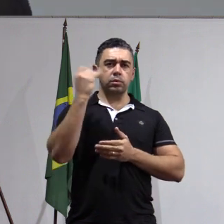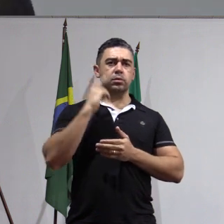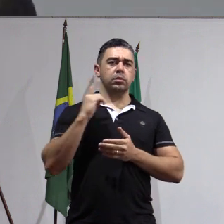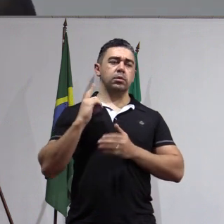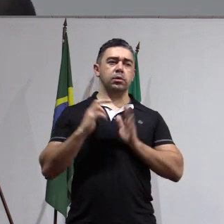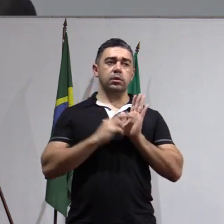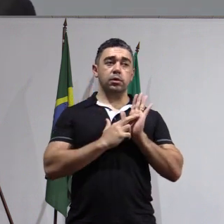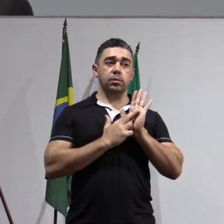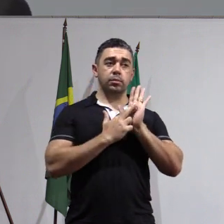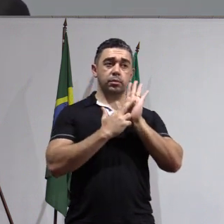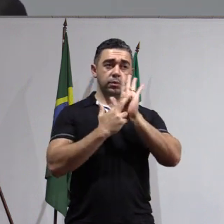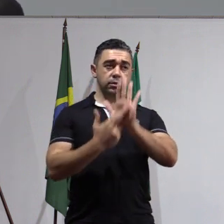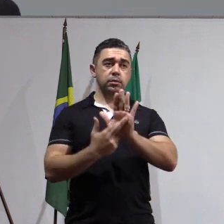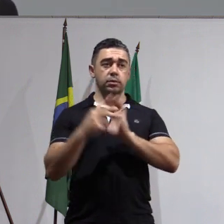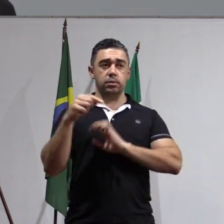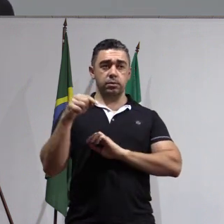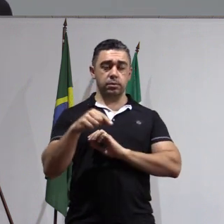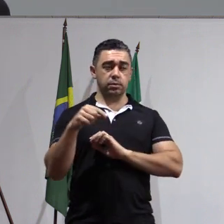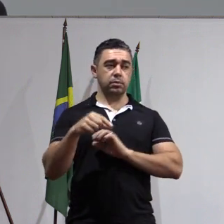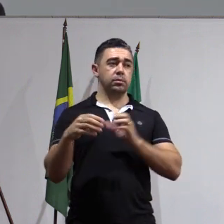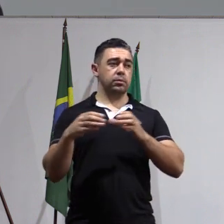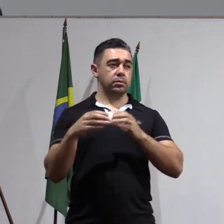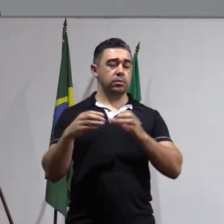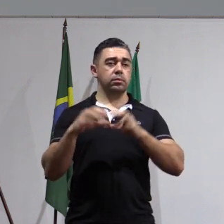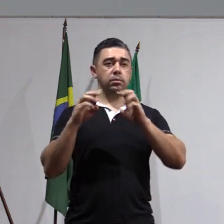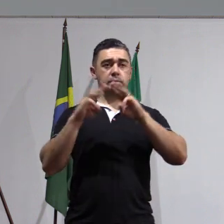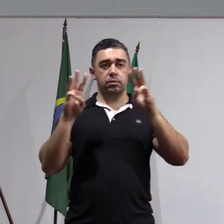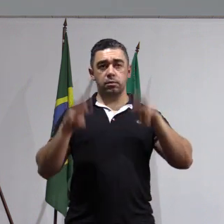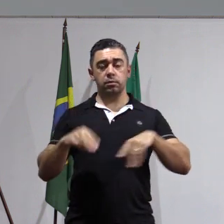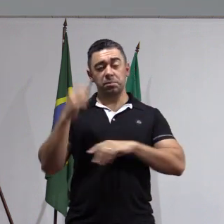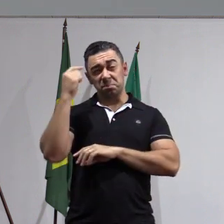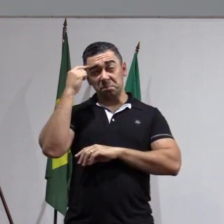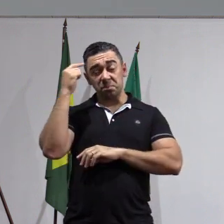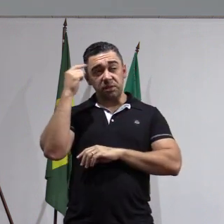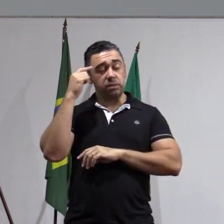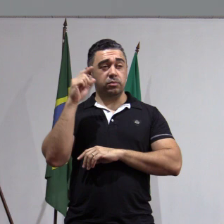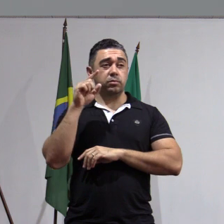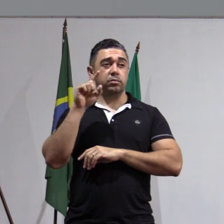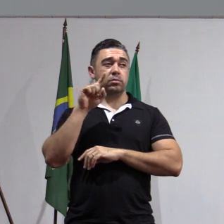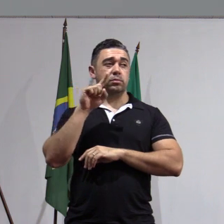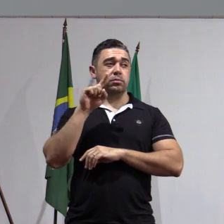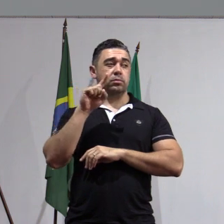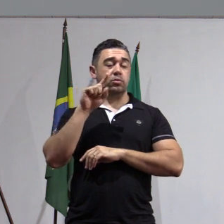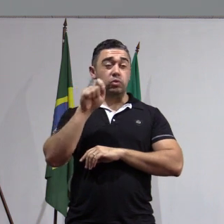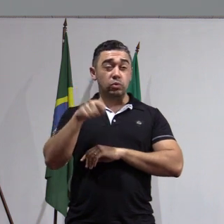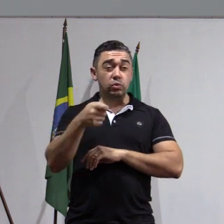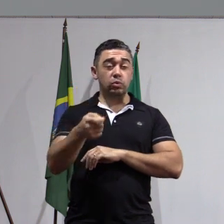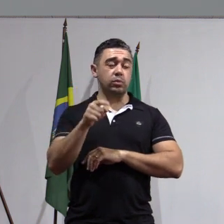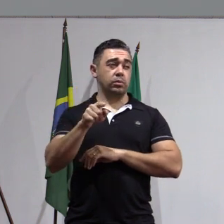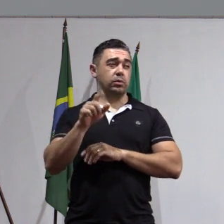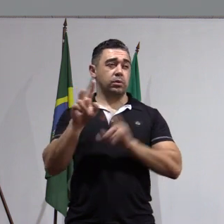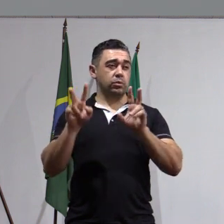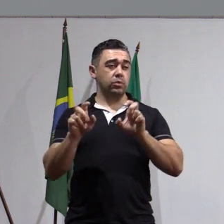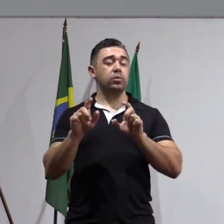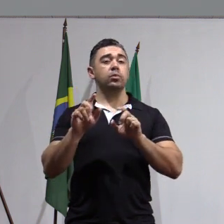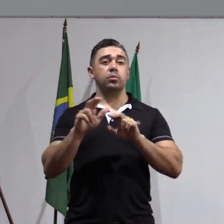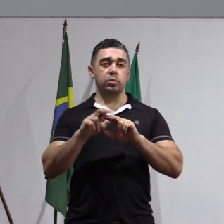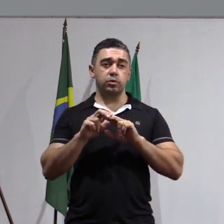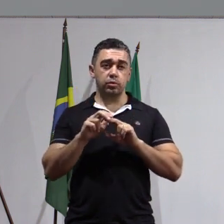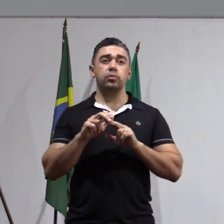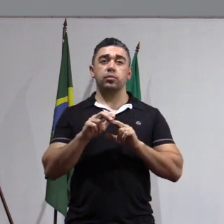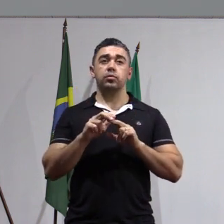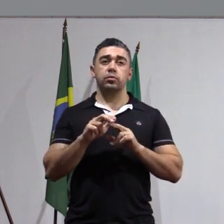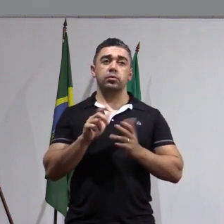da nossa comunidade acadêmica da Universidade Federal do Paraná pensam sobre isso. Quero registrar que foi efetivamente